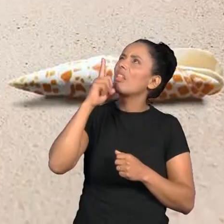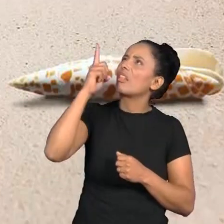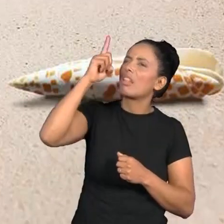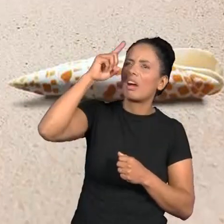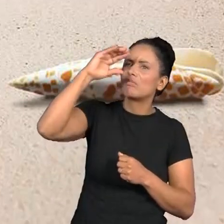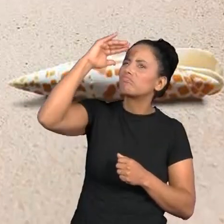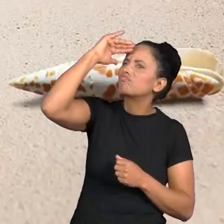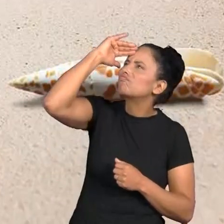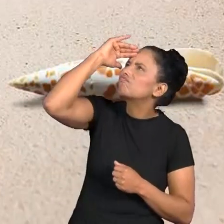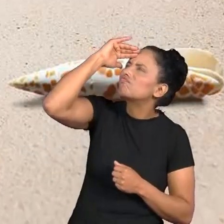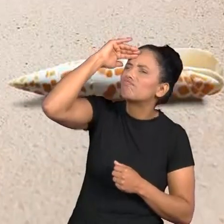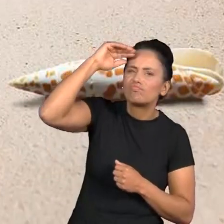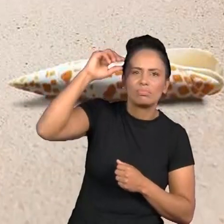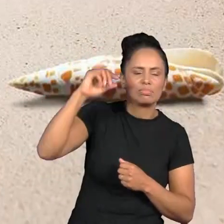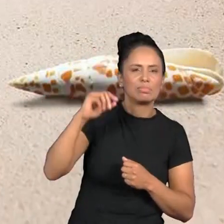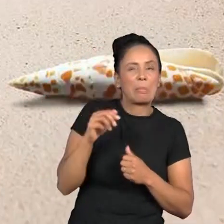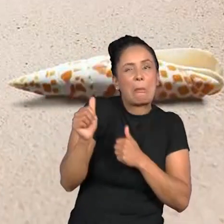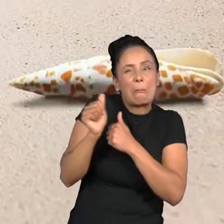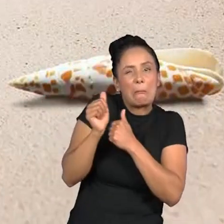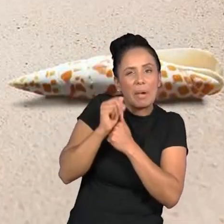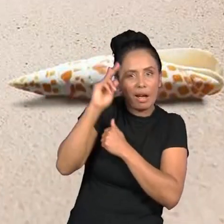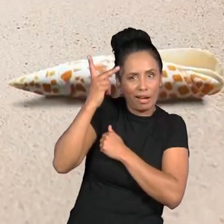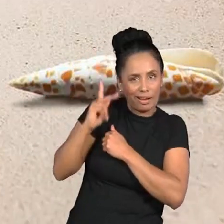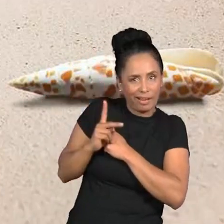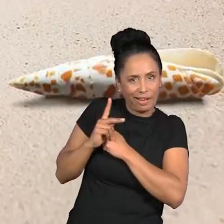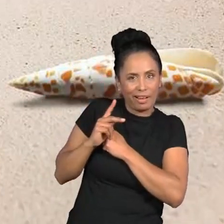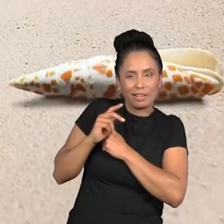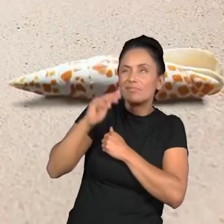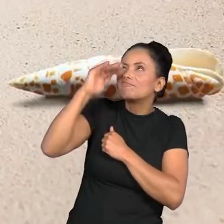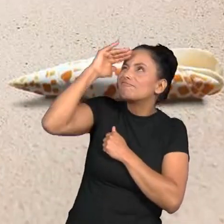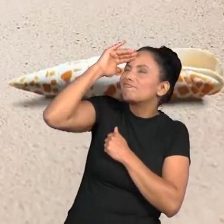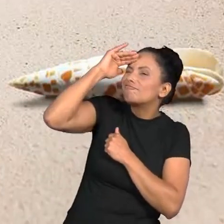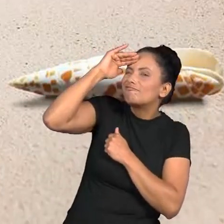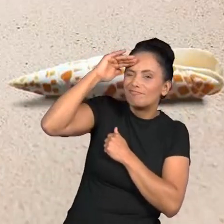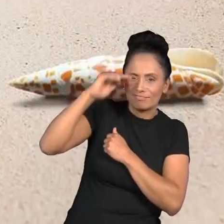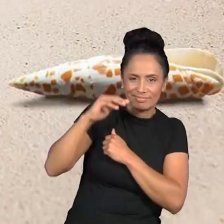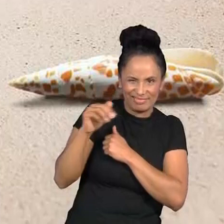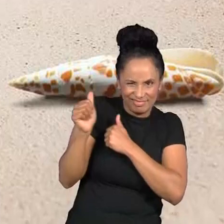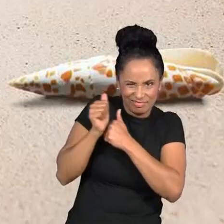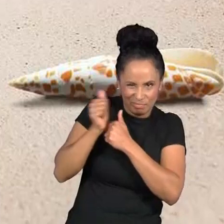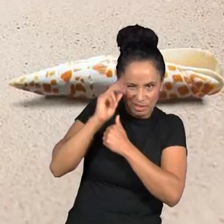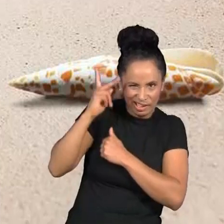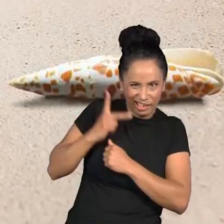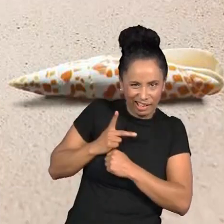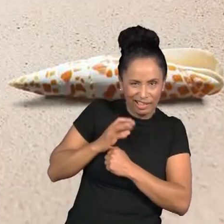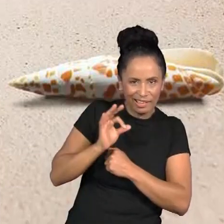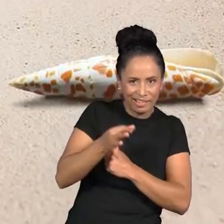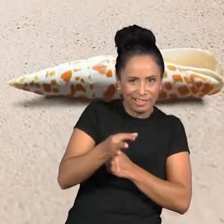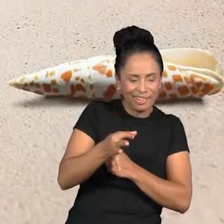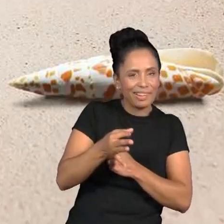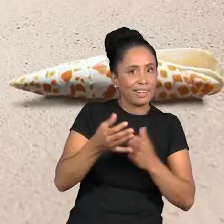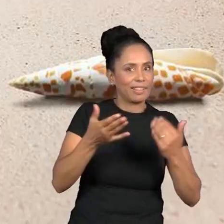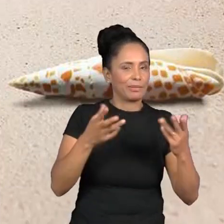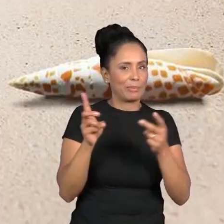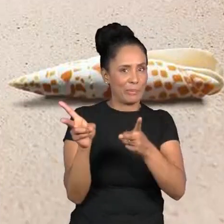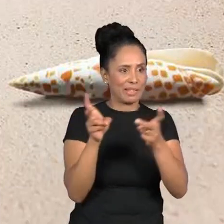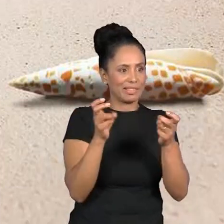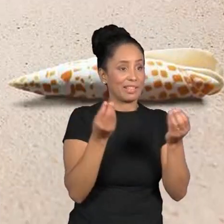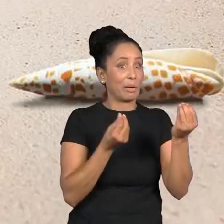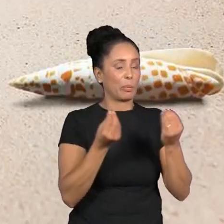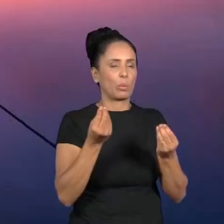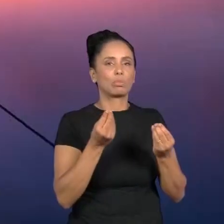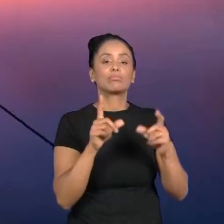um pouquinho mais para o lado aí da Kelly. Isso, olha só. Vamos observar então uma